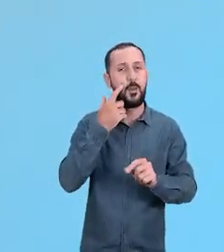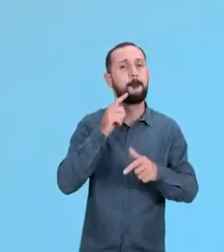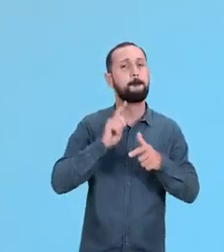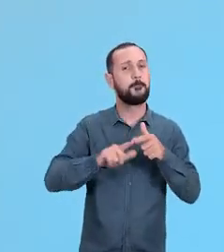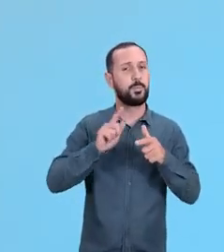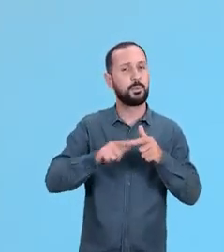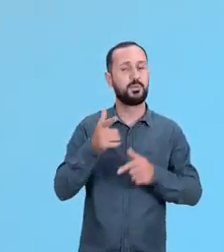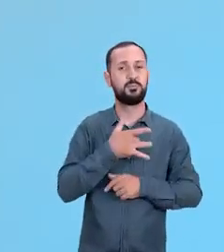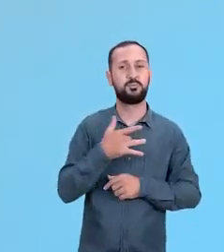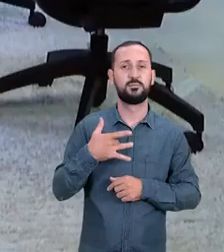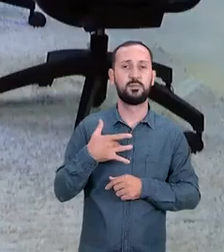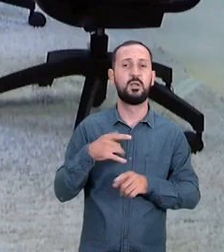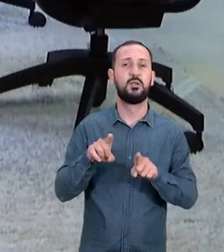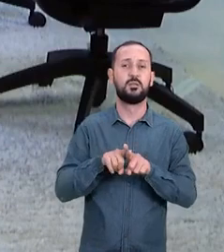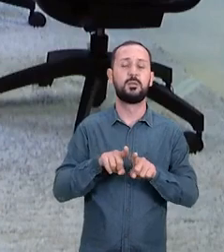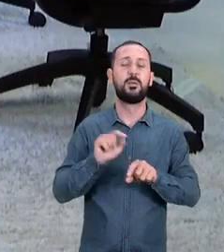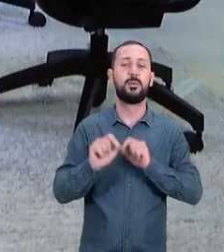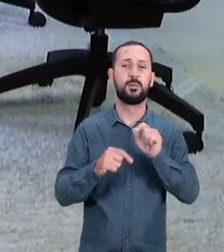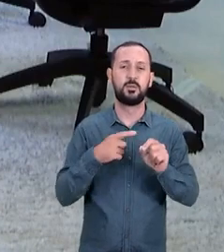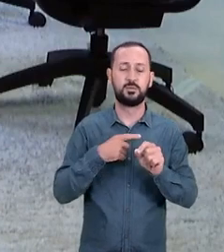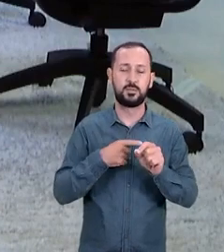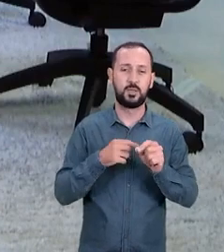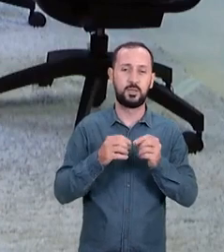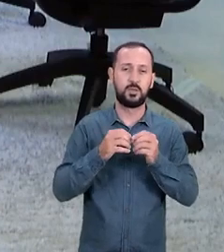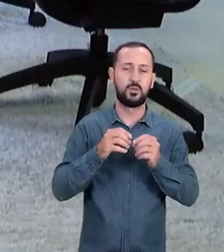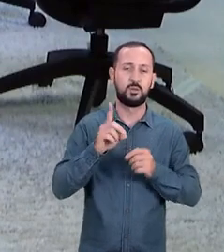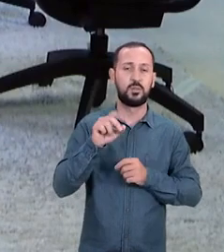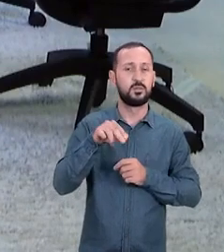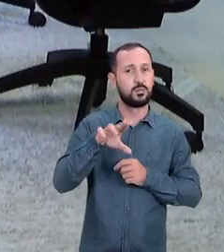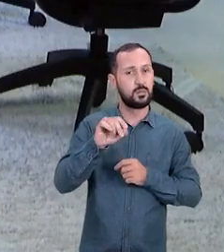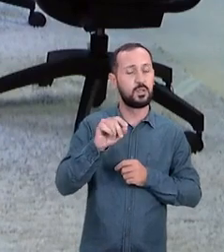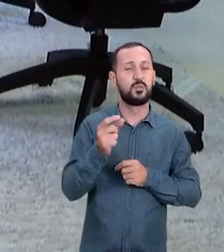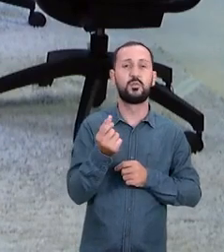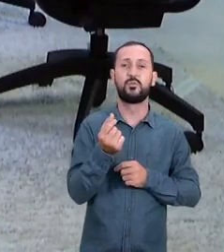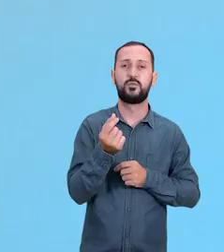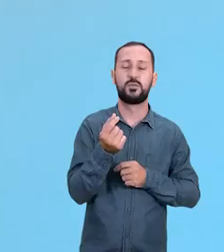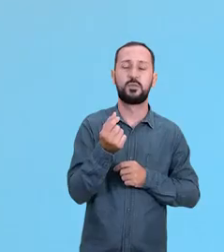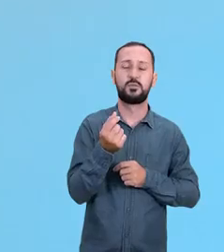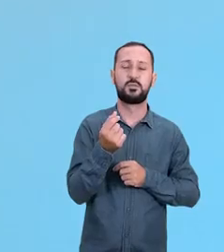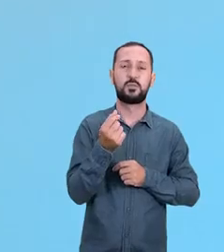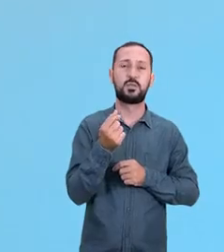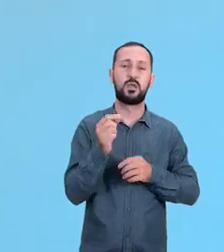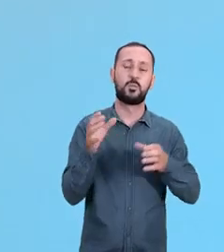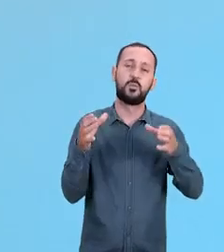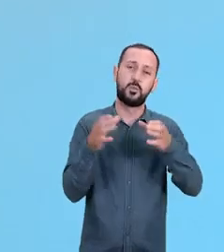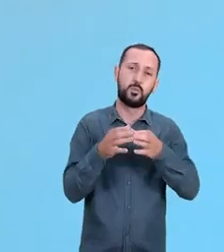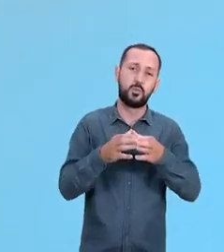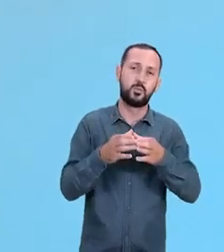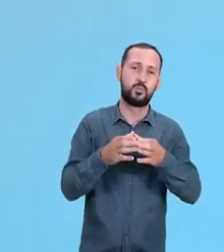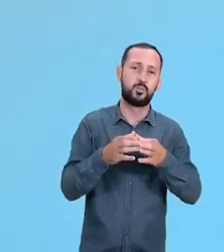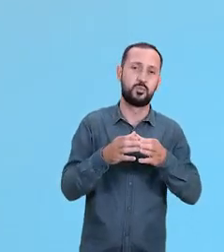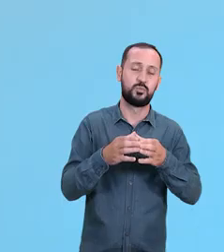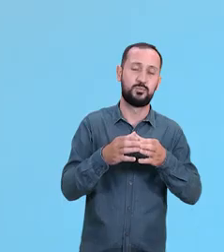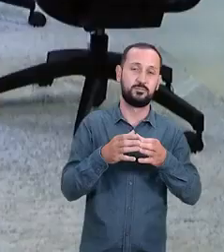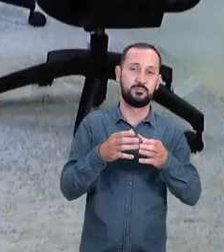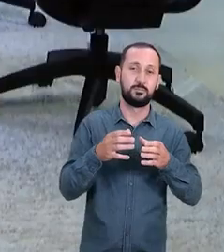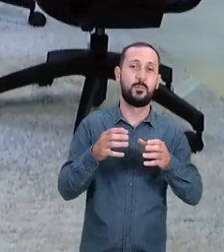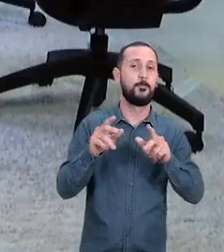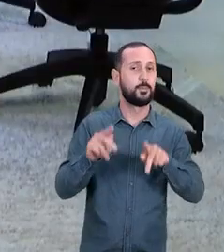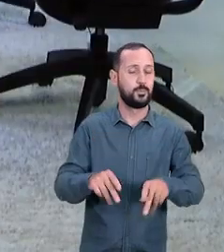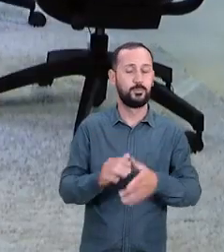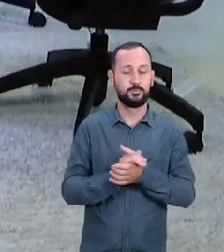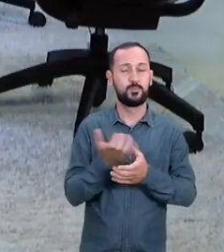para a saúde, ela também tem um dano financeiro ao erário público muito grande. Gostaria que os doutores